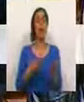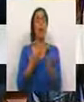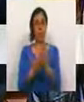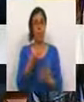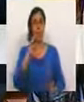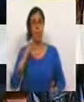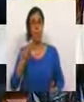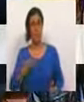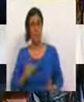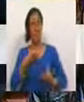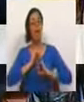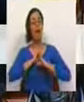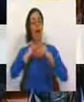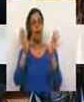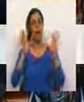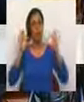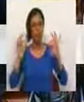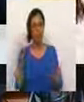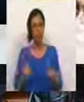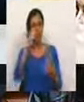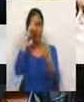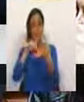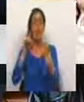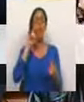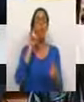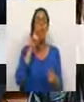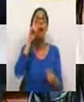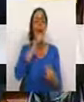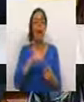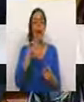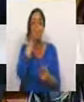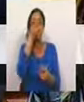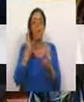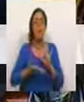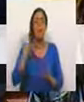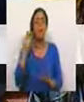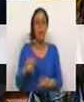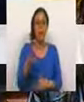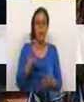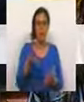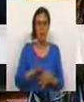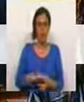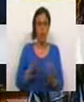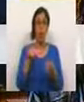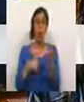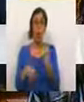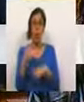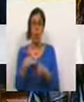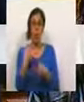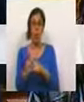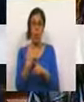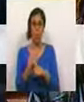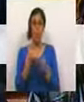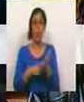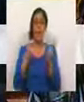pt são claramente no sentido por dinheiro que eu sou mais fragilizados nesta situação os comerciantes também quando